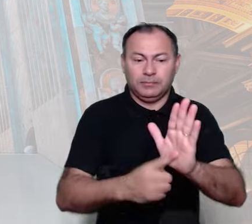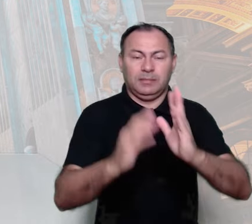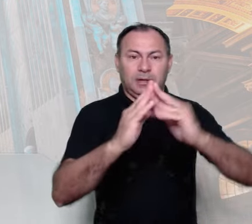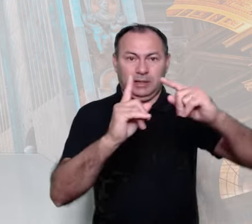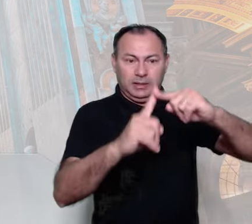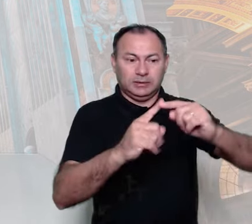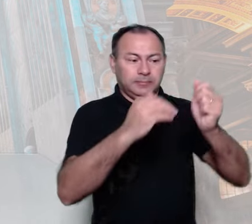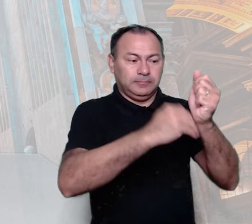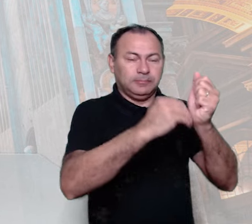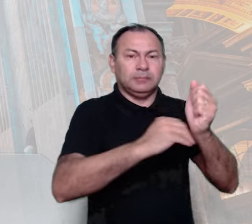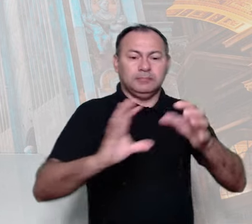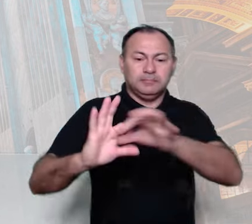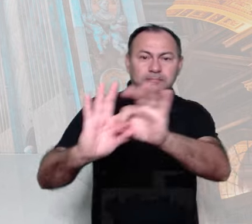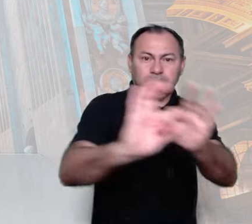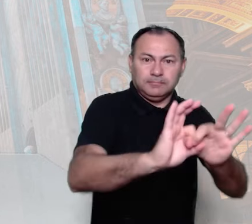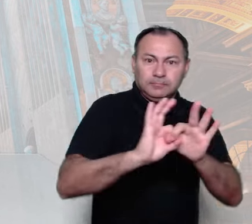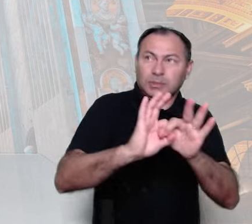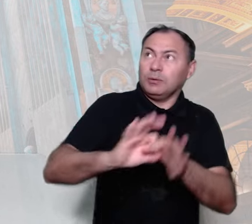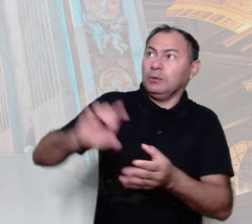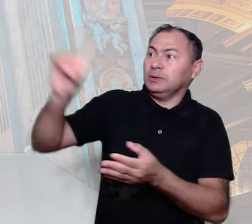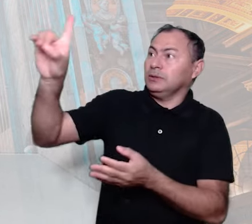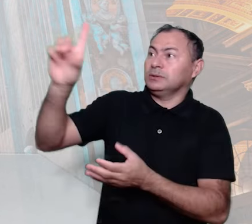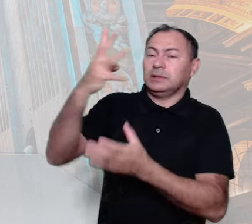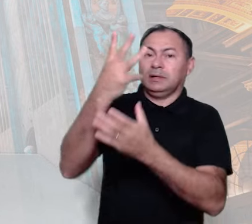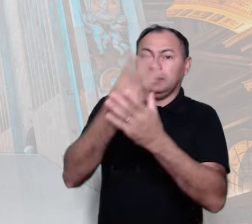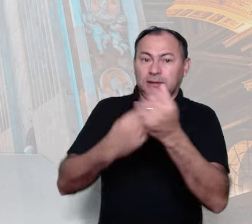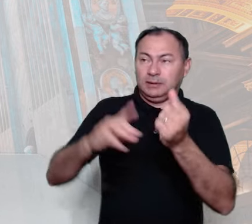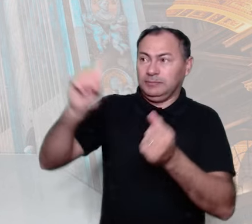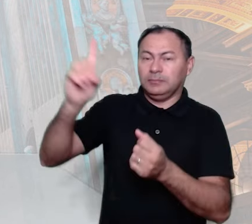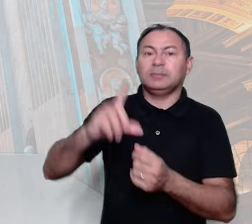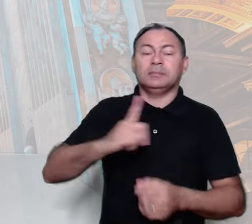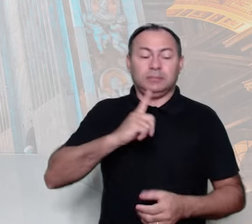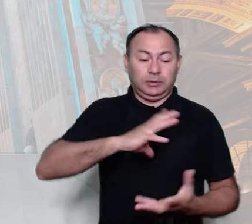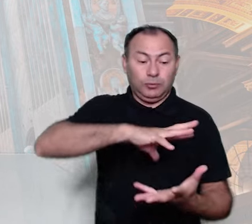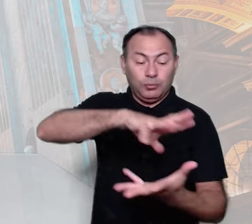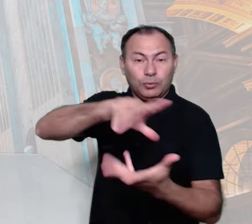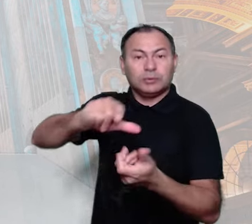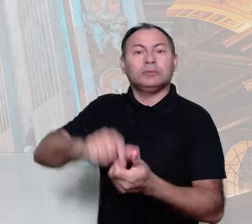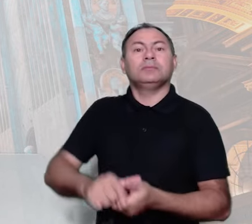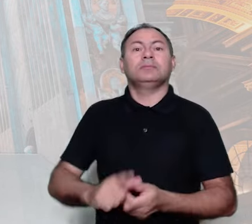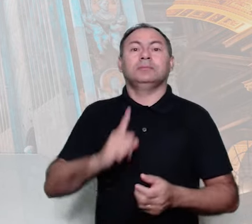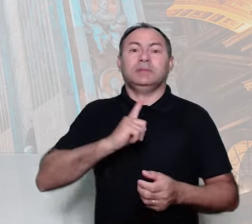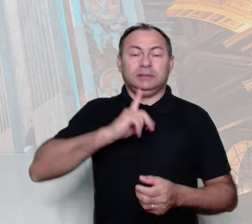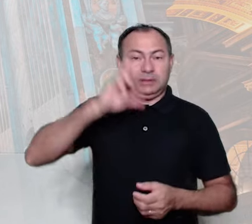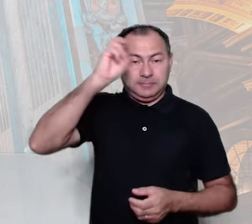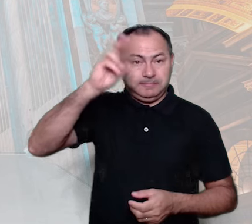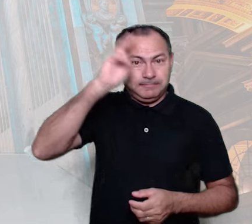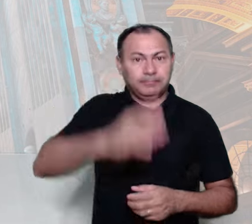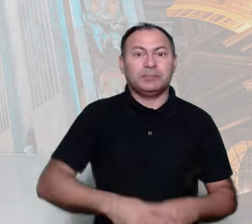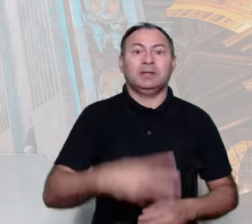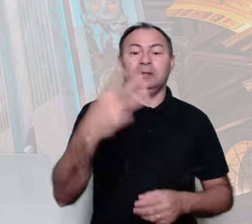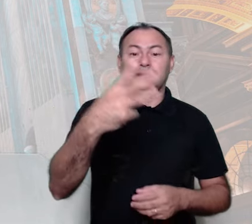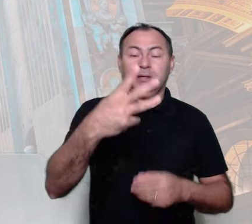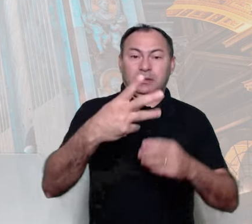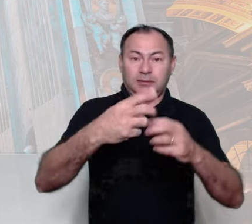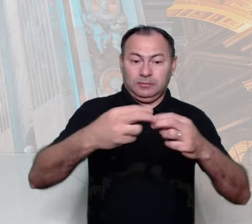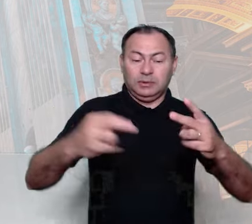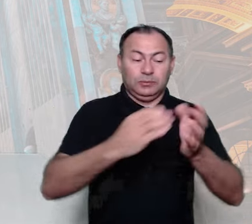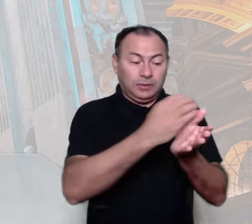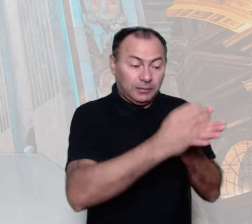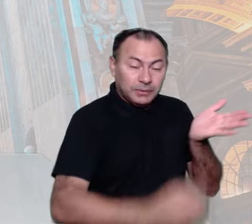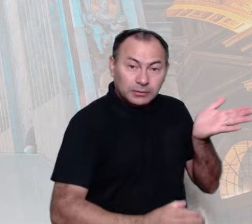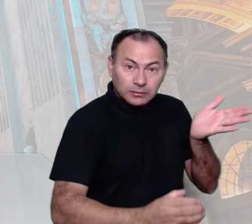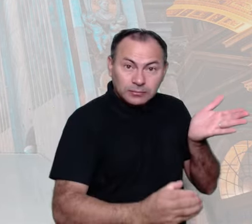a Igreja, que é um mistério de comunhão com Deus, Trindade, existe no mundo, existe na história. E a terceira